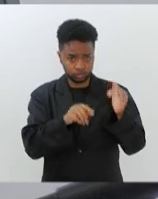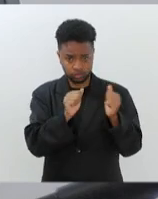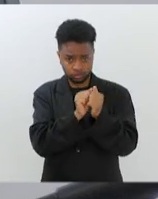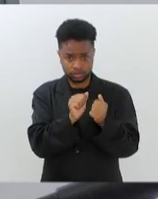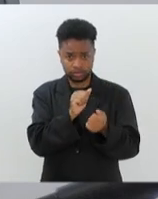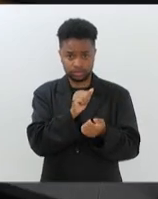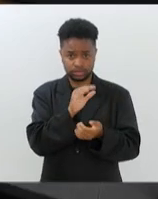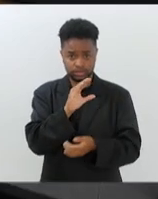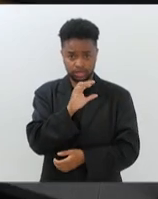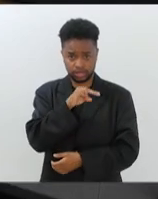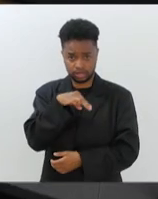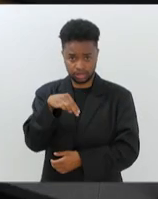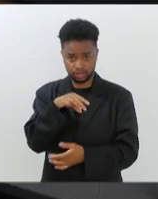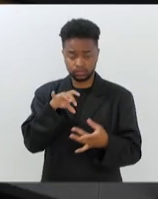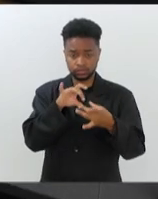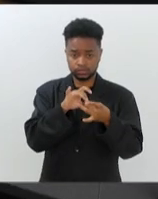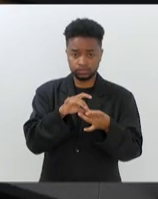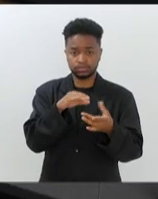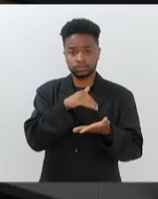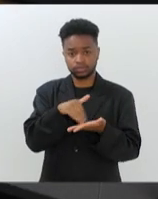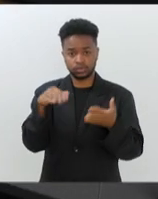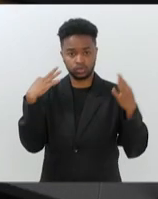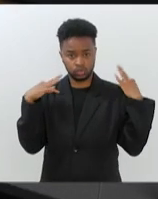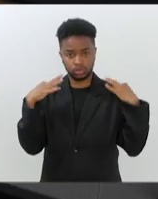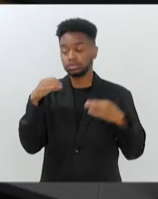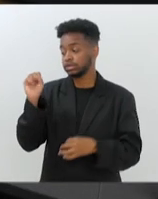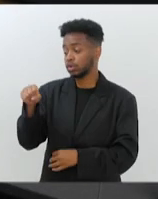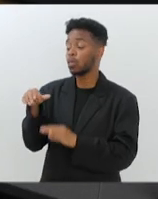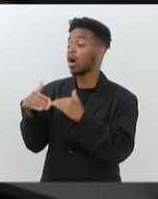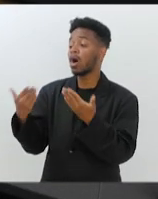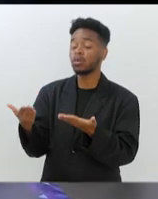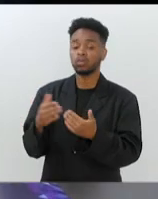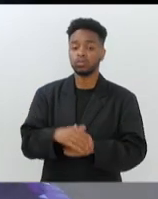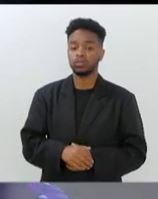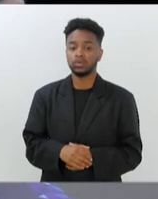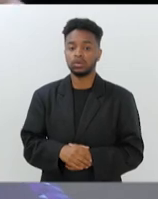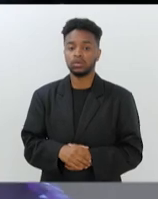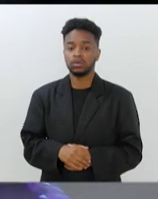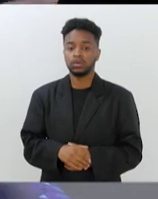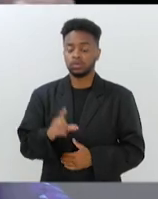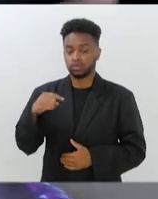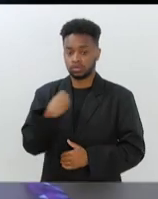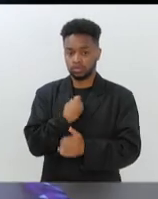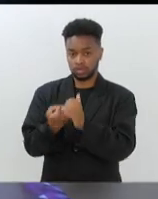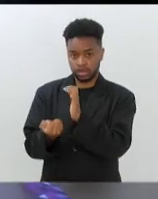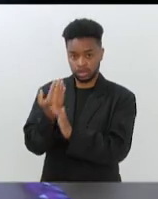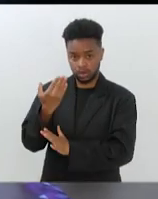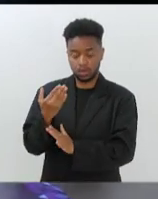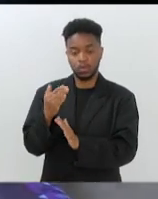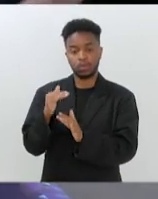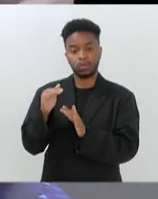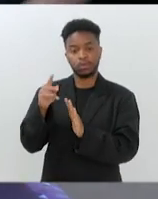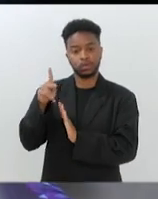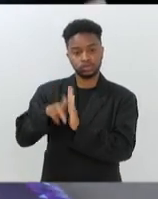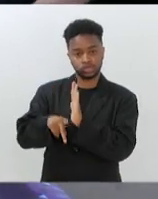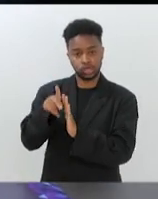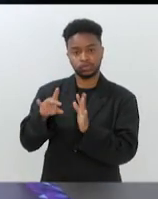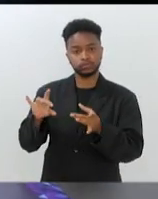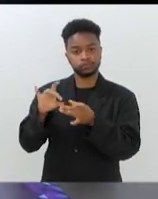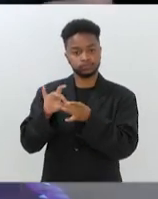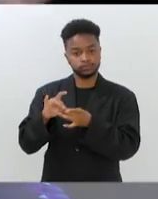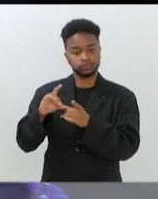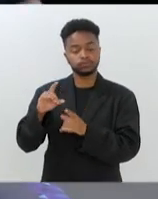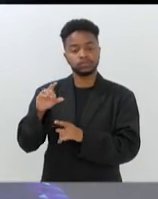secretaria de turismo sim com a secretaria de turismo Sim nós desenvolvemos um projeto com a emissora para a